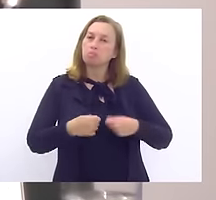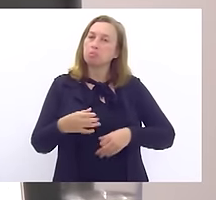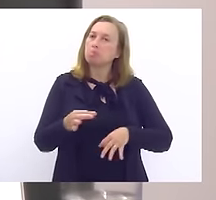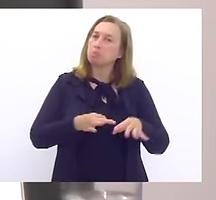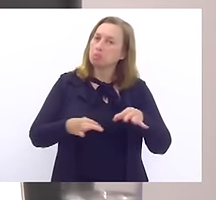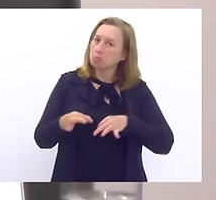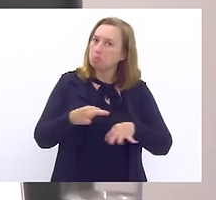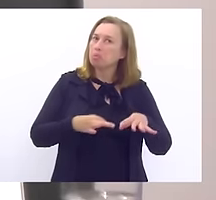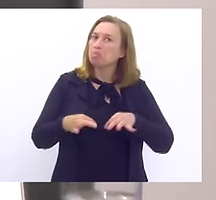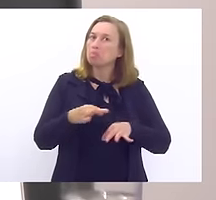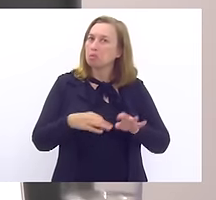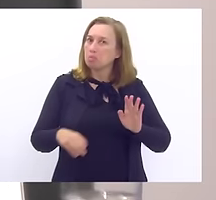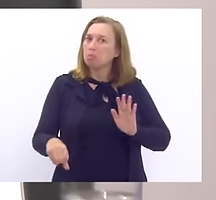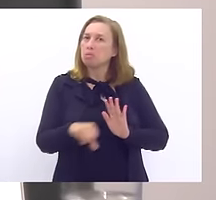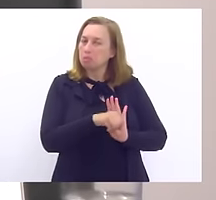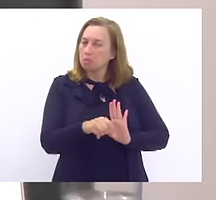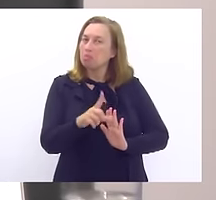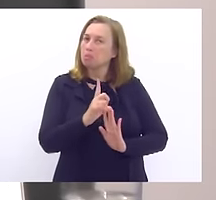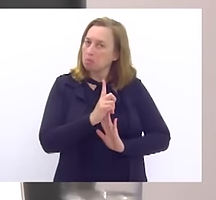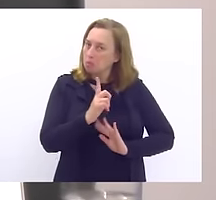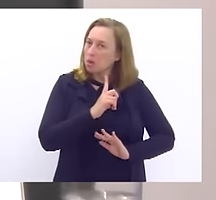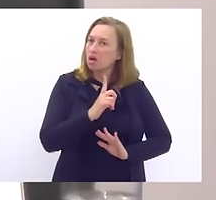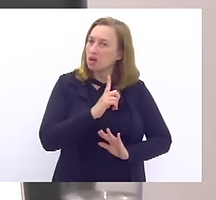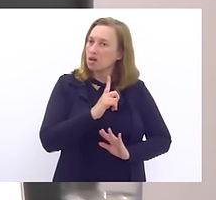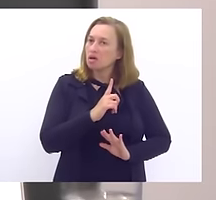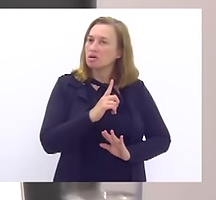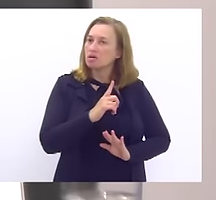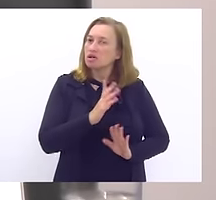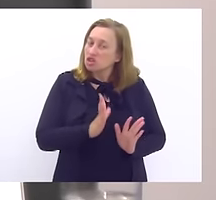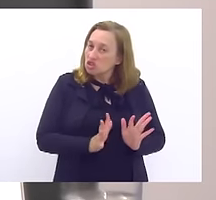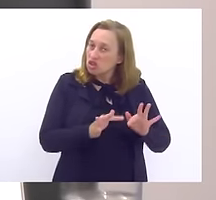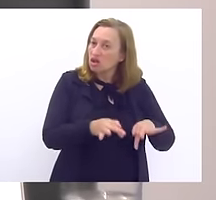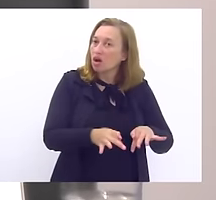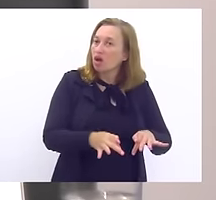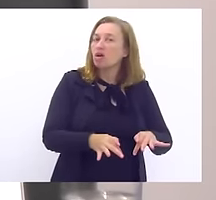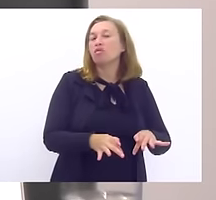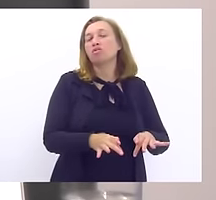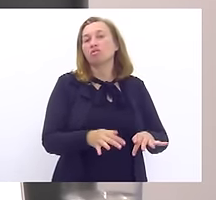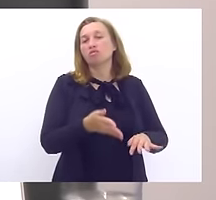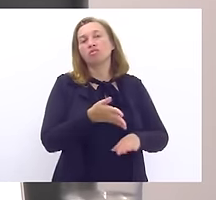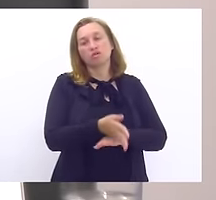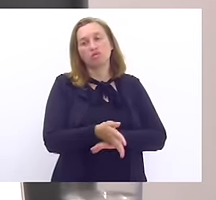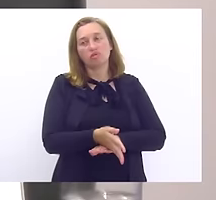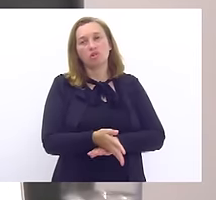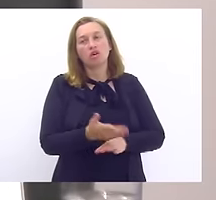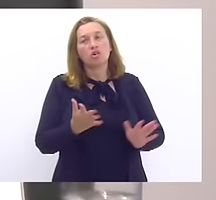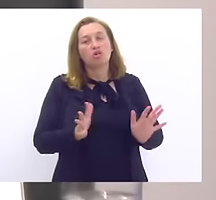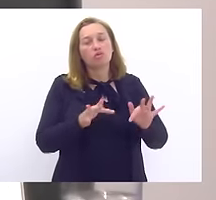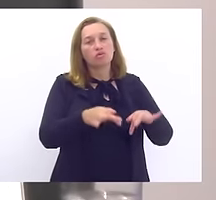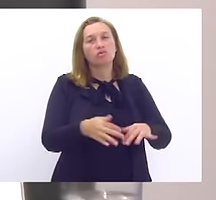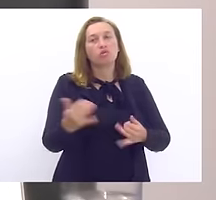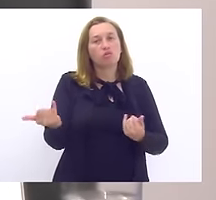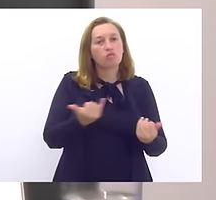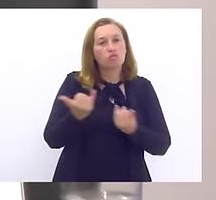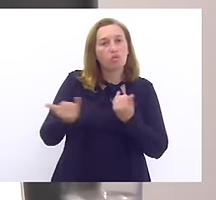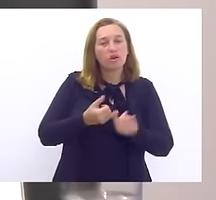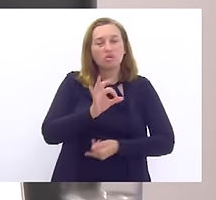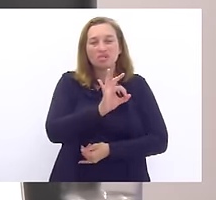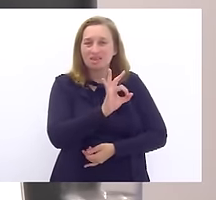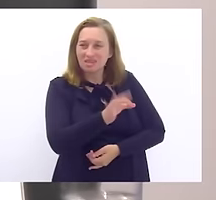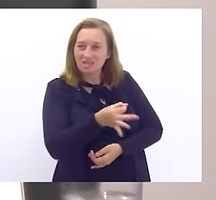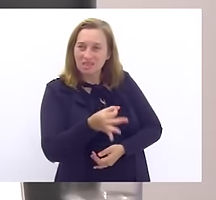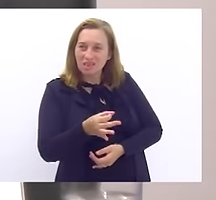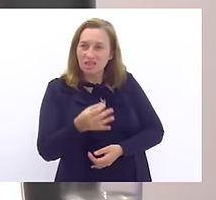criminosa por trás disso Isso vai chegar um desfecho quando chegar as informações precisa